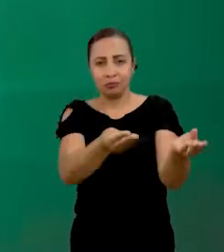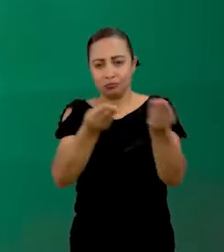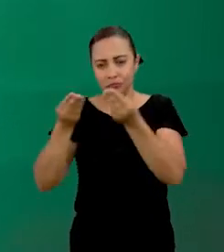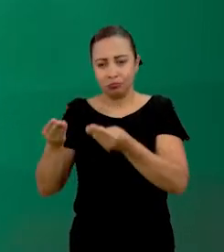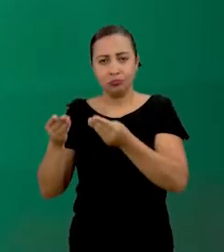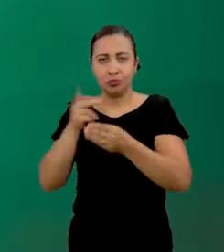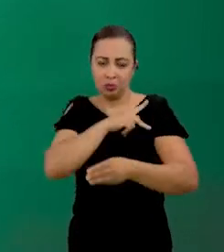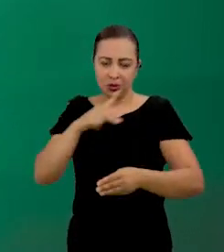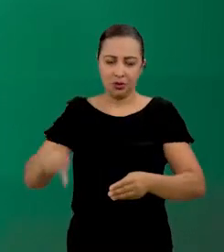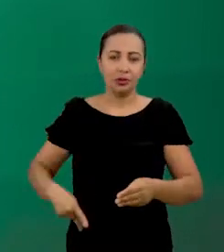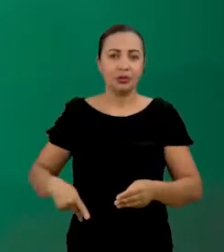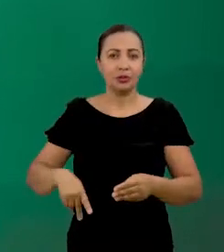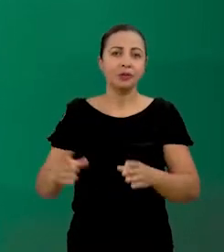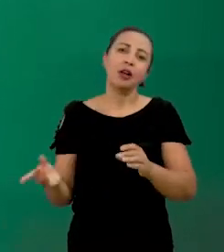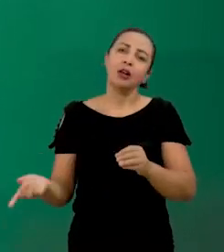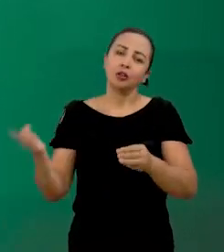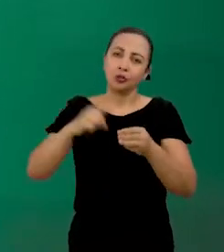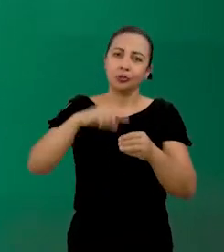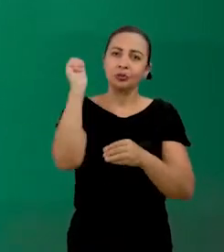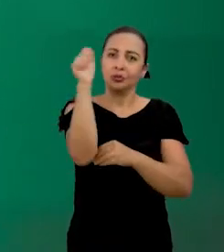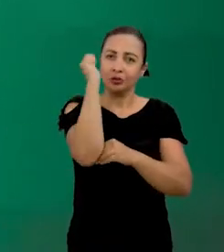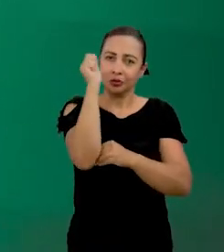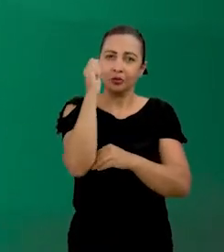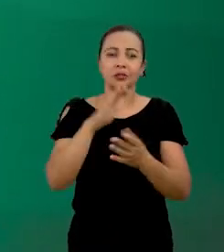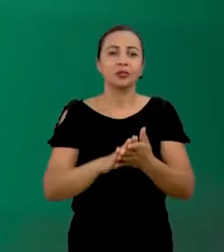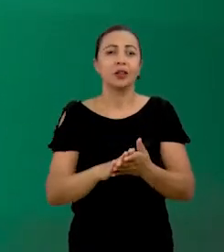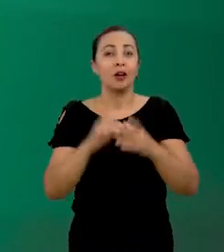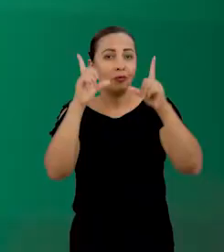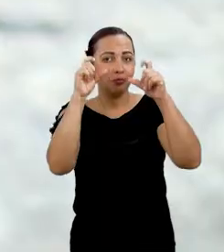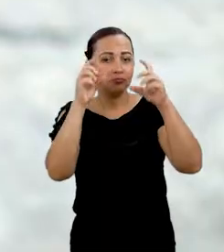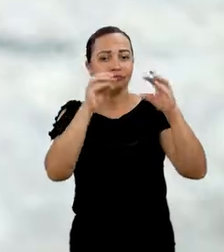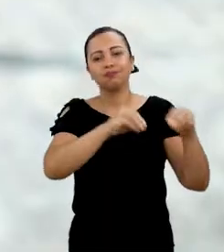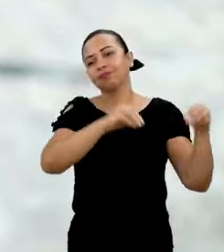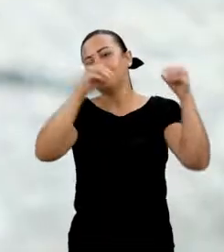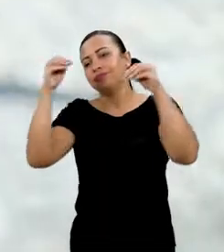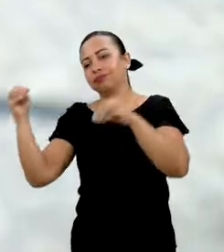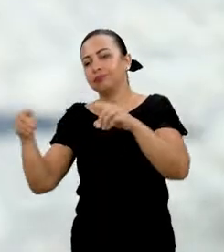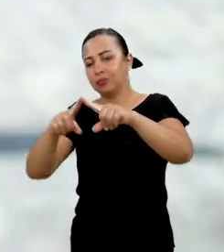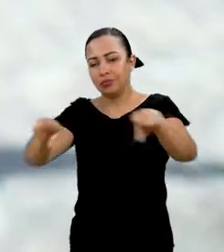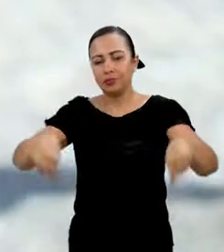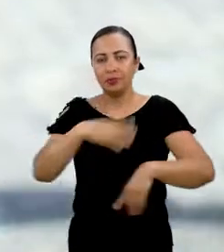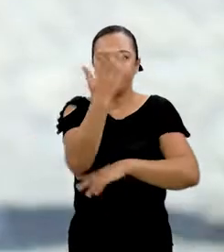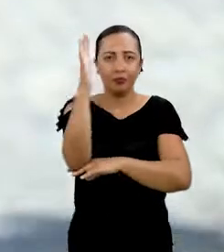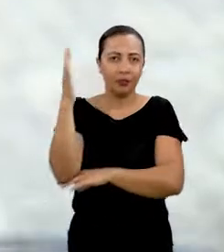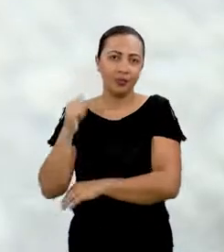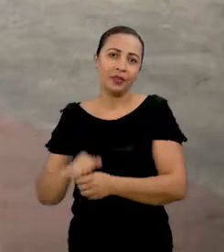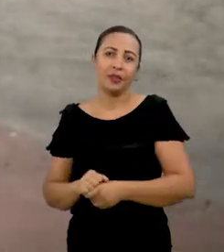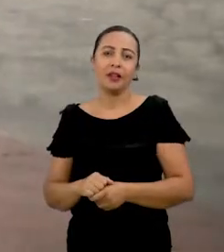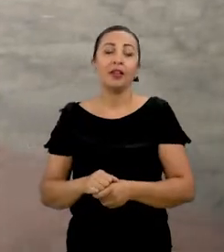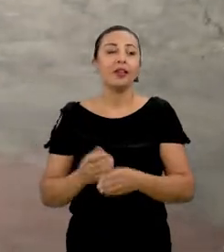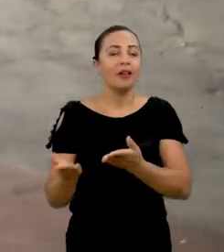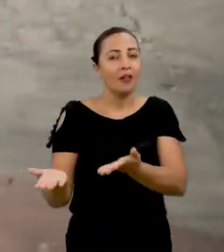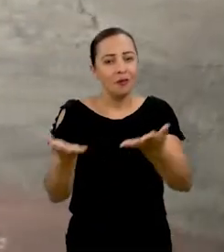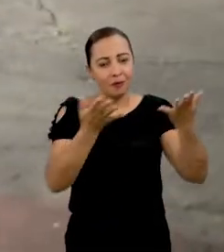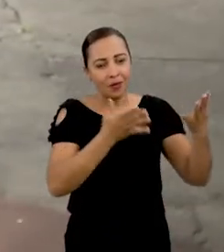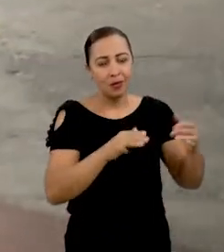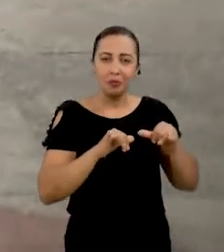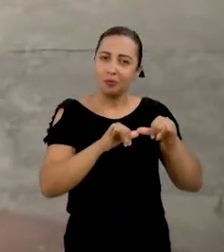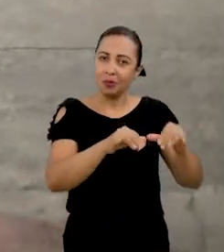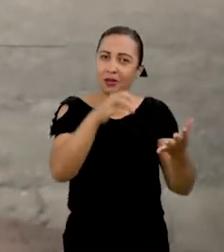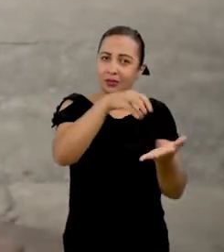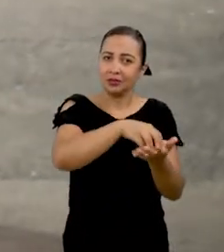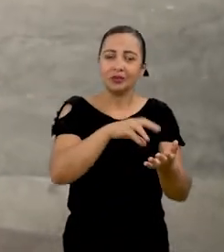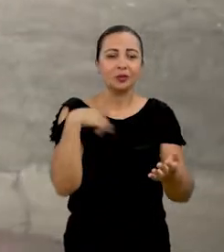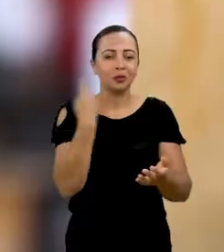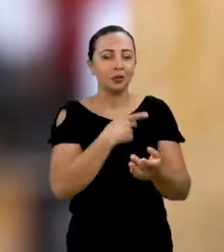receber um presidente. Esse presidente chega a Sergipe, os fotógrafos são tirados da Praça General Valadão e eles vêm para o